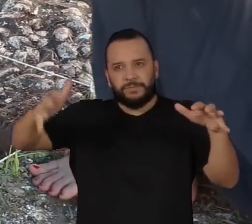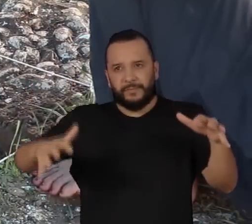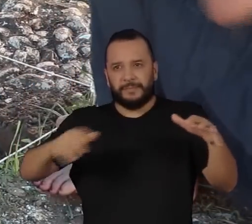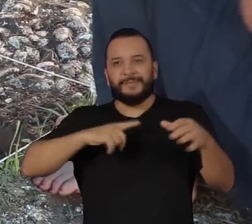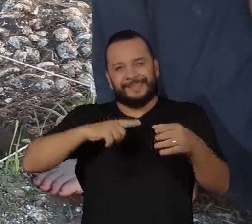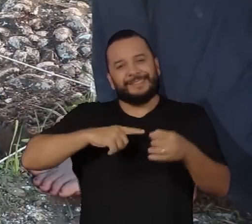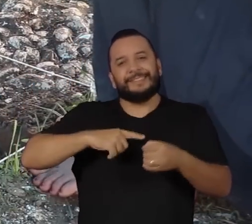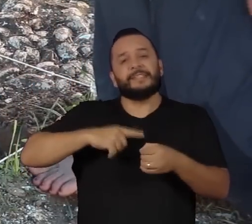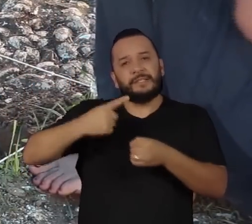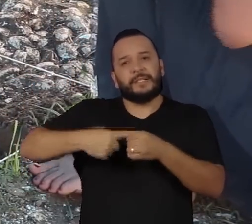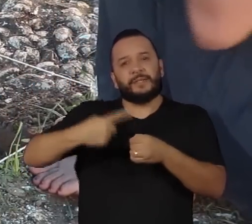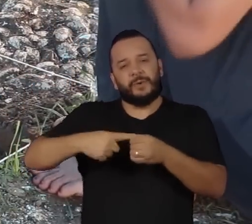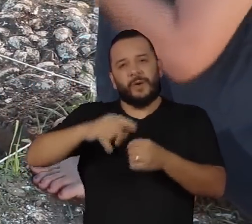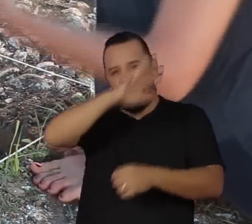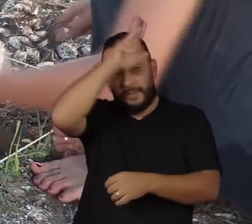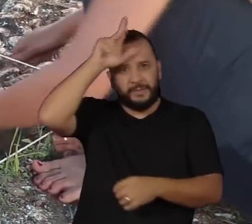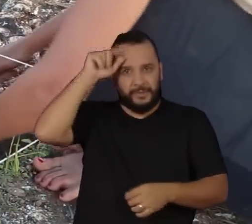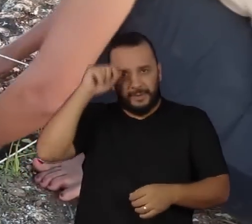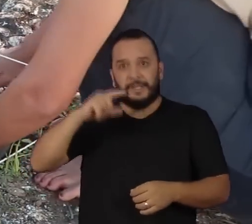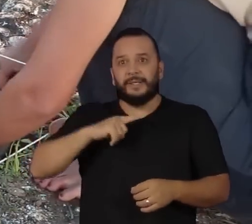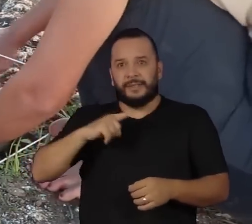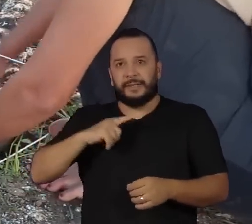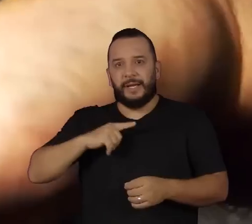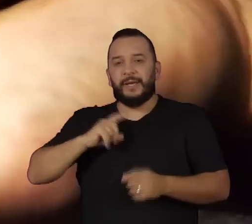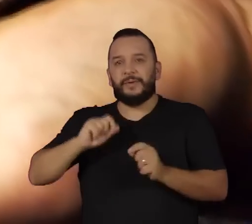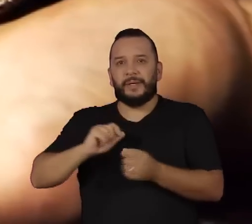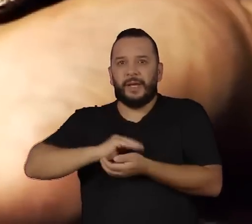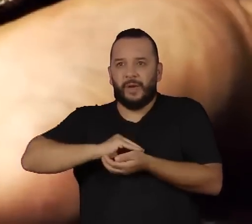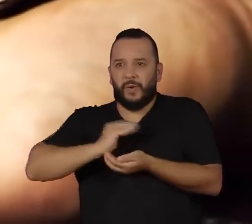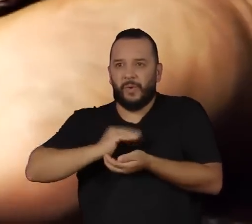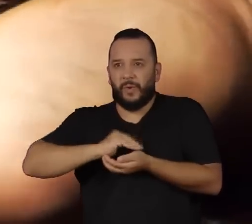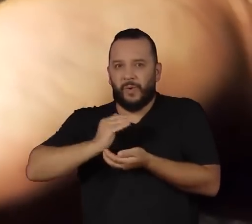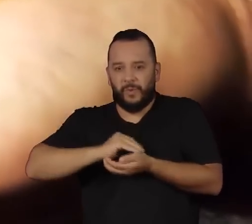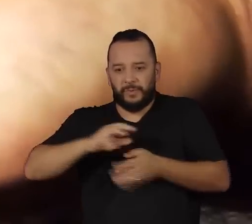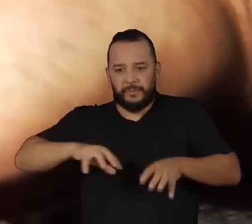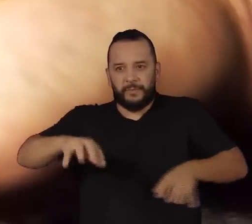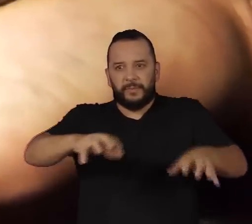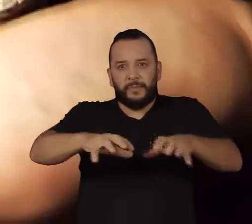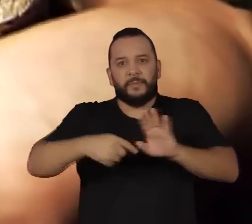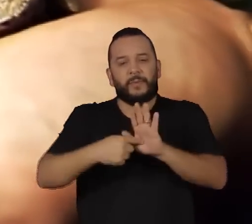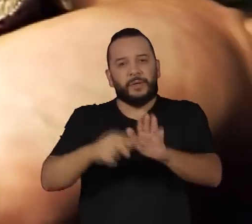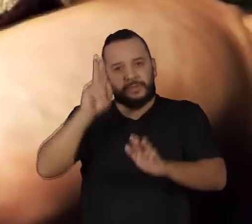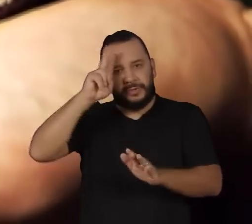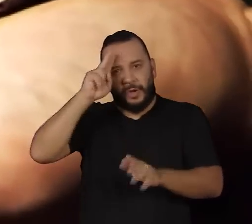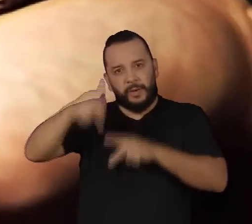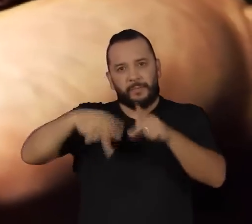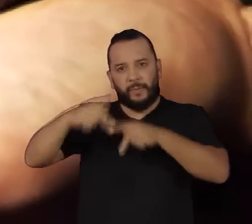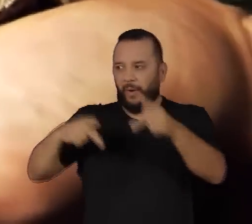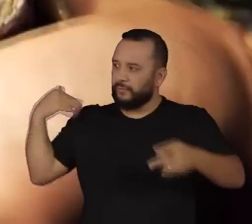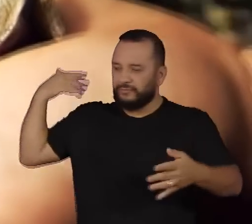sítios arqueológicos à base de conchas que revelam a história dos povos antigos.